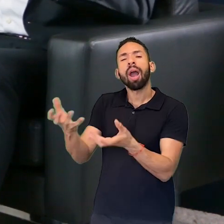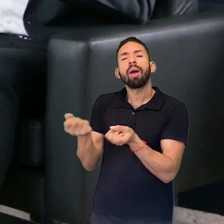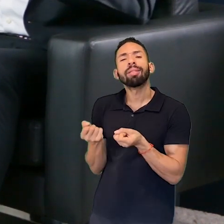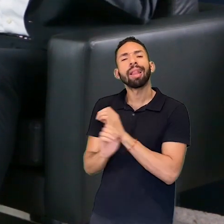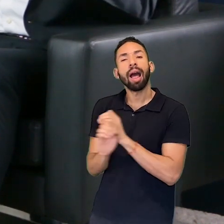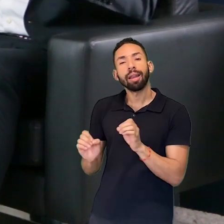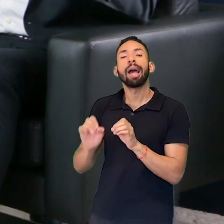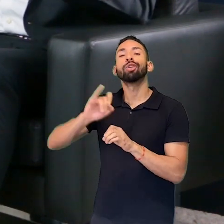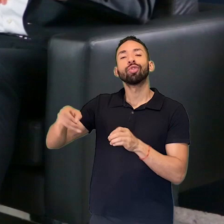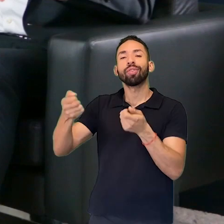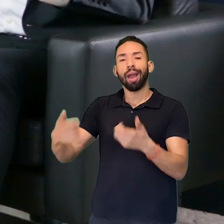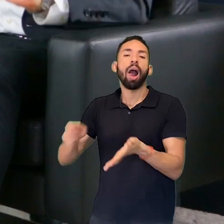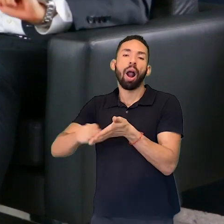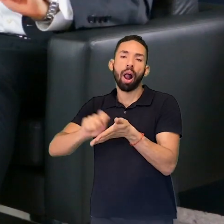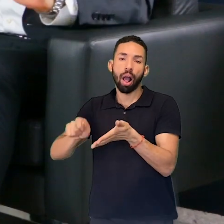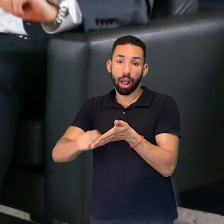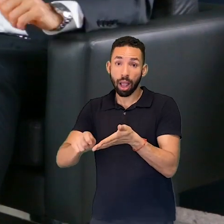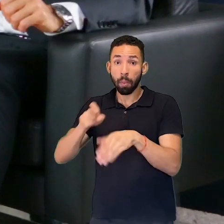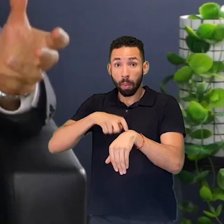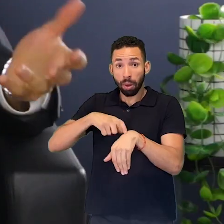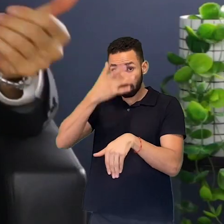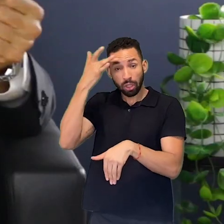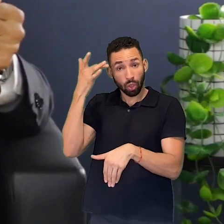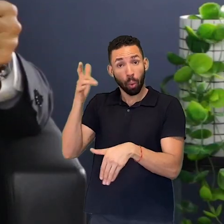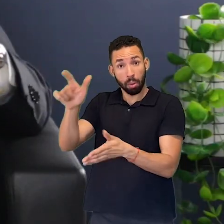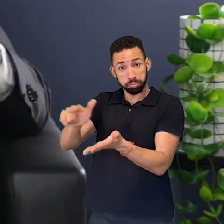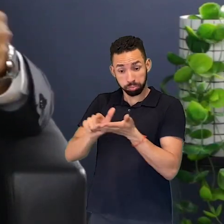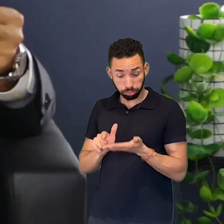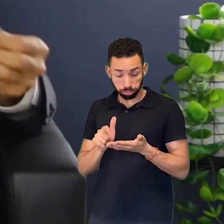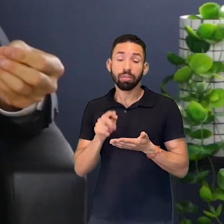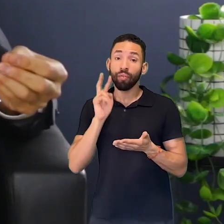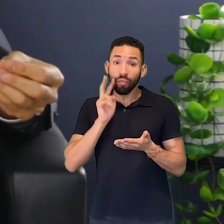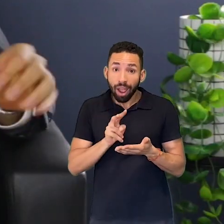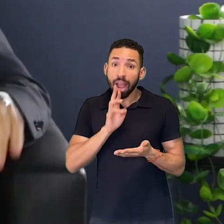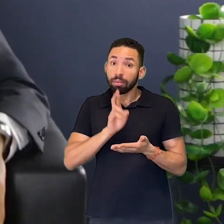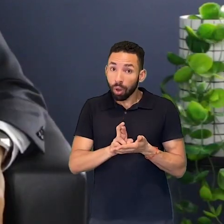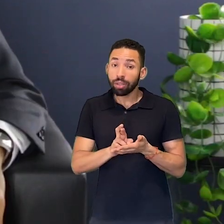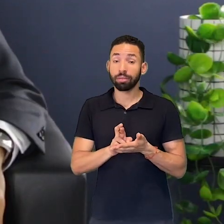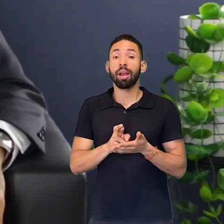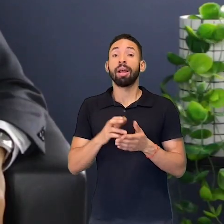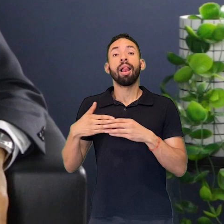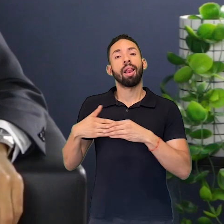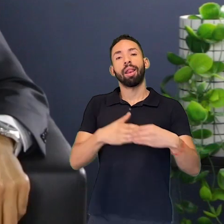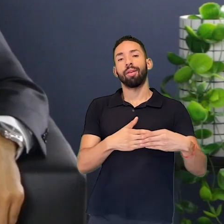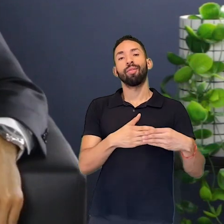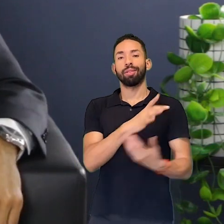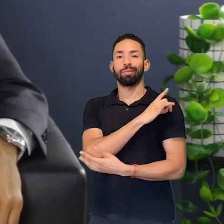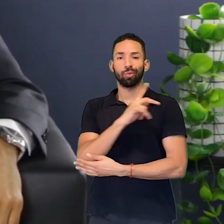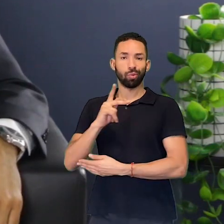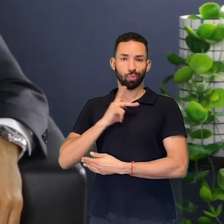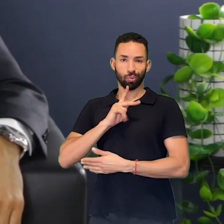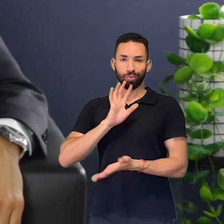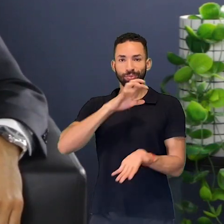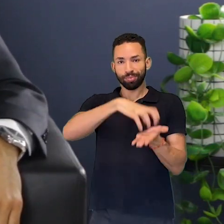razão específica daquele medicamento não estar sendo entregue? De posse dessa negativa, ela se dirige